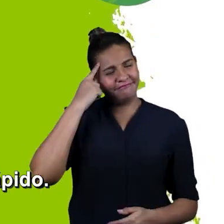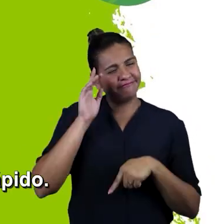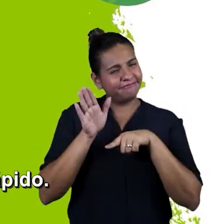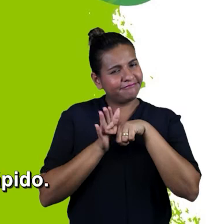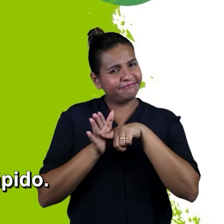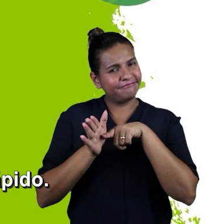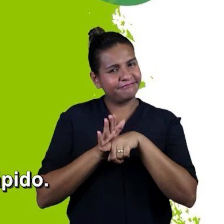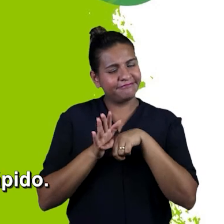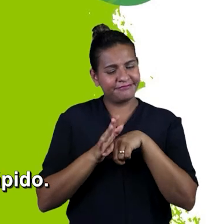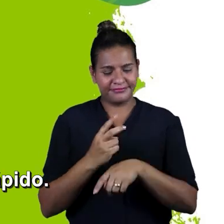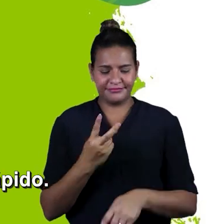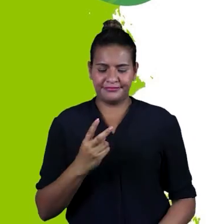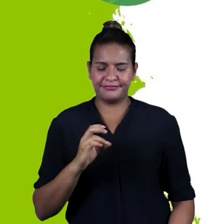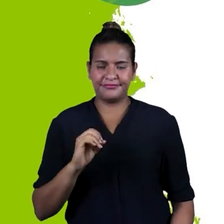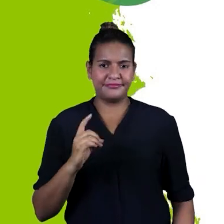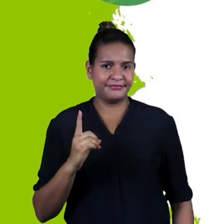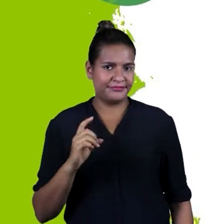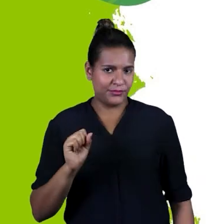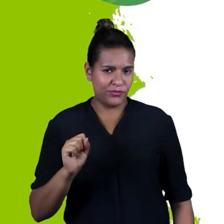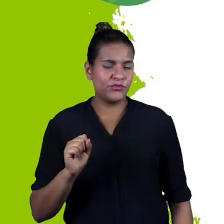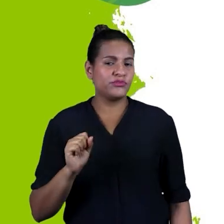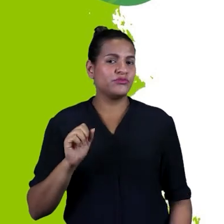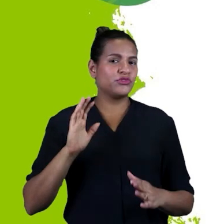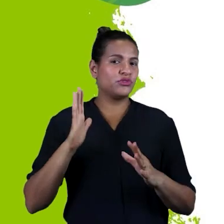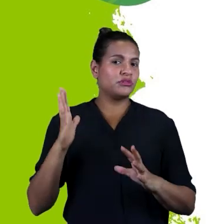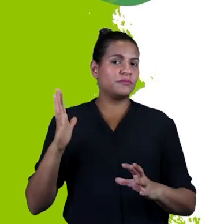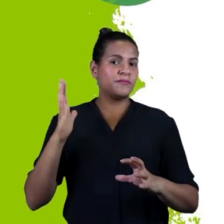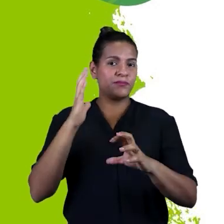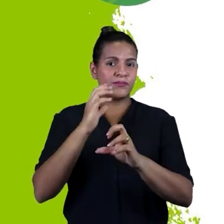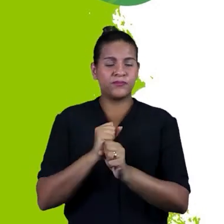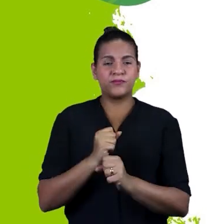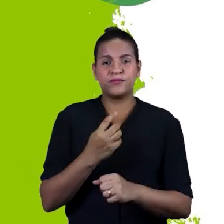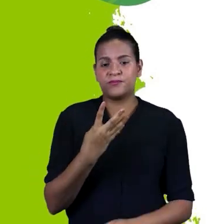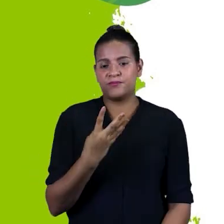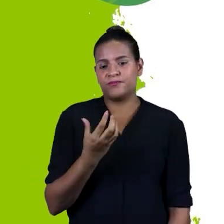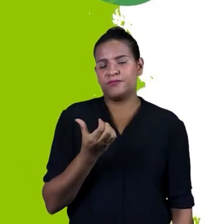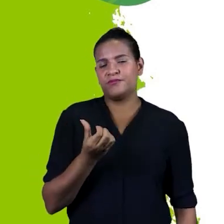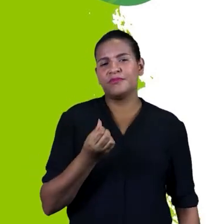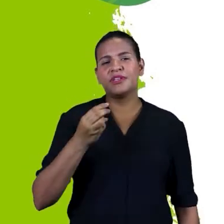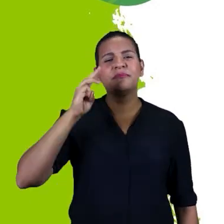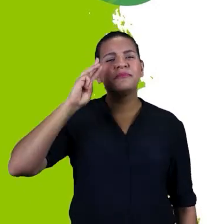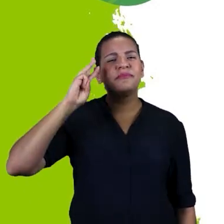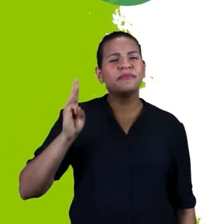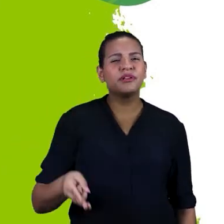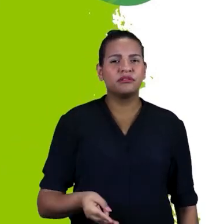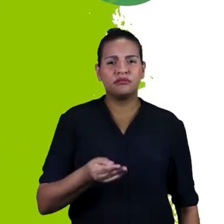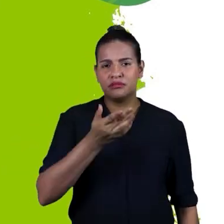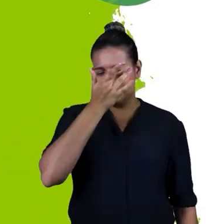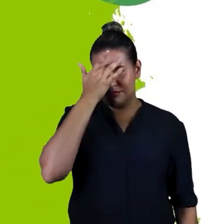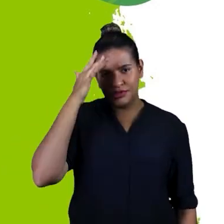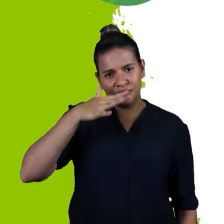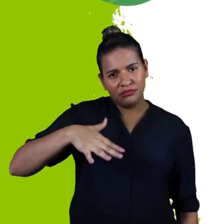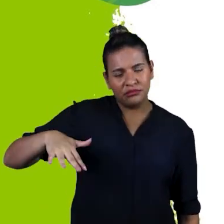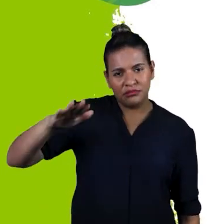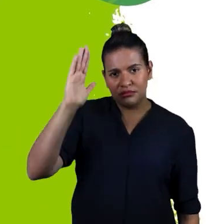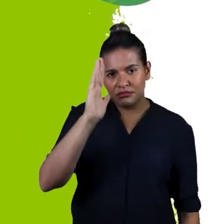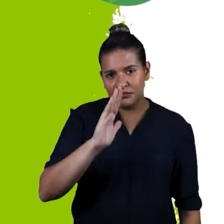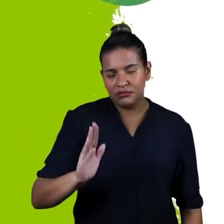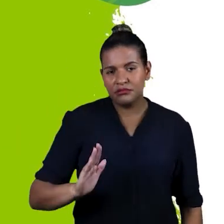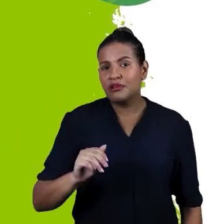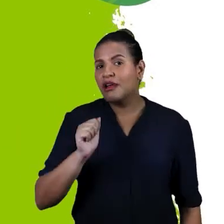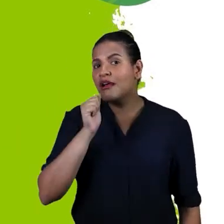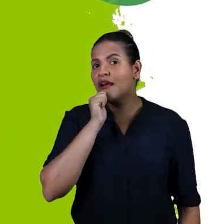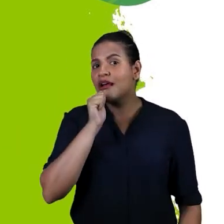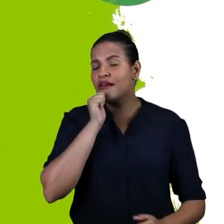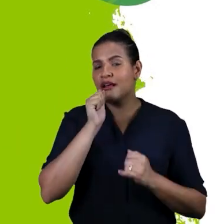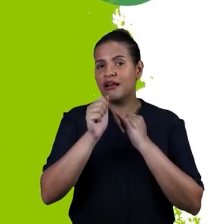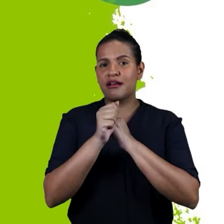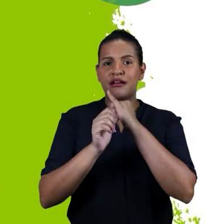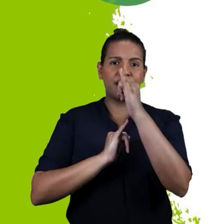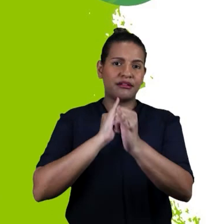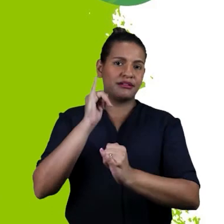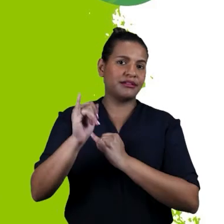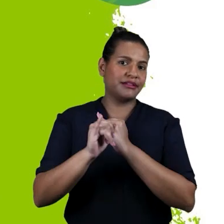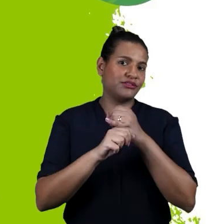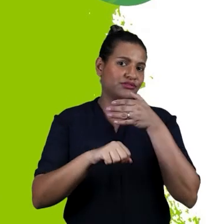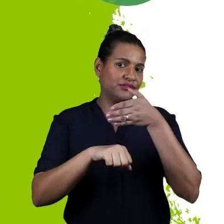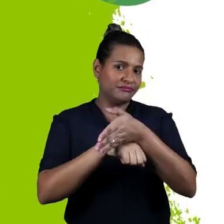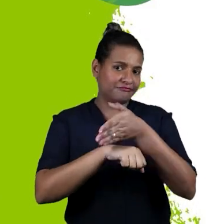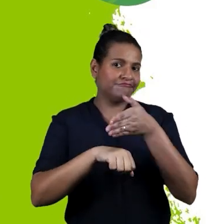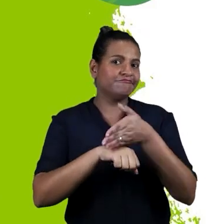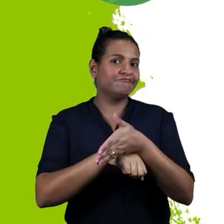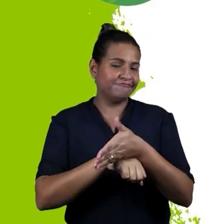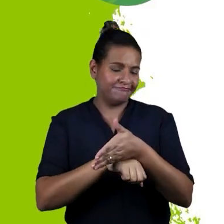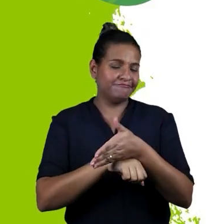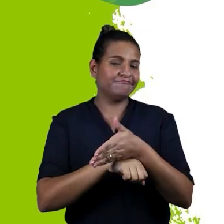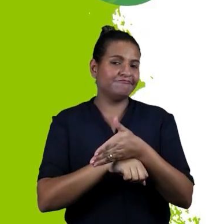tava pesquisando. Em 2018, 46 milhões de pessoas no Brasil não tinham acesso